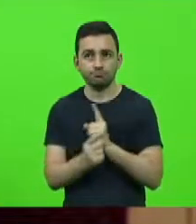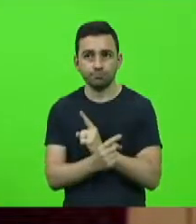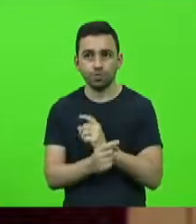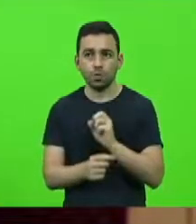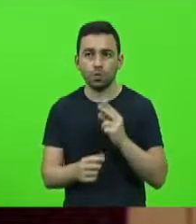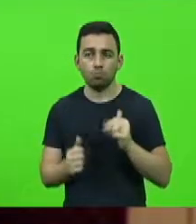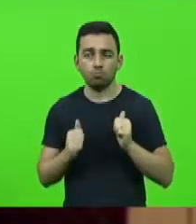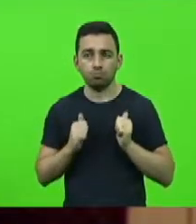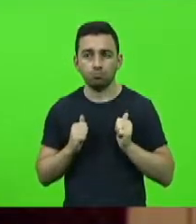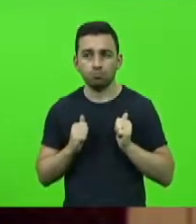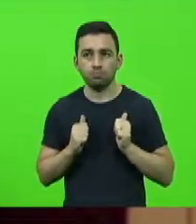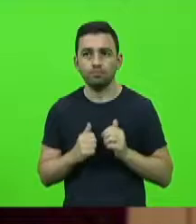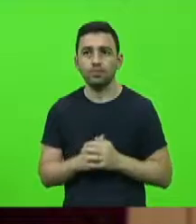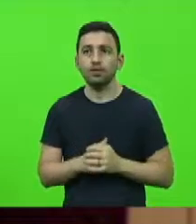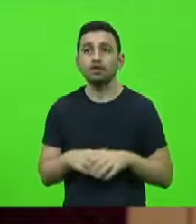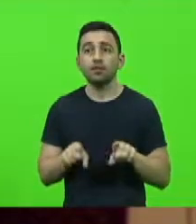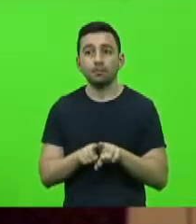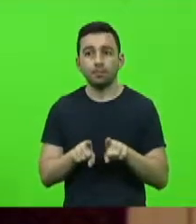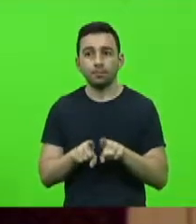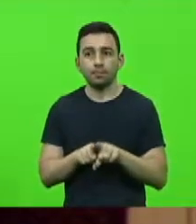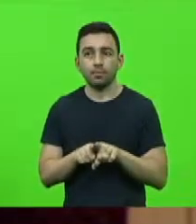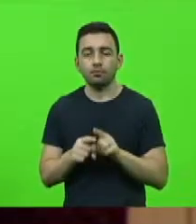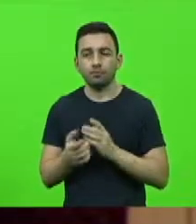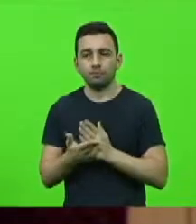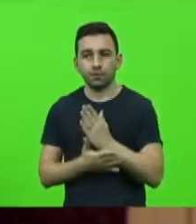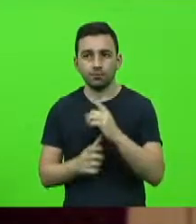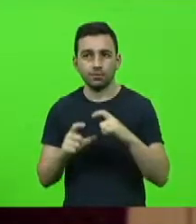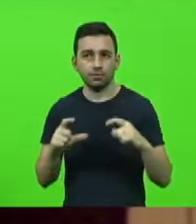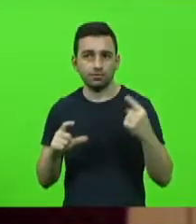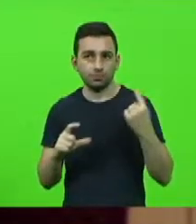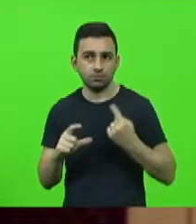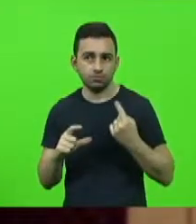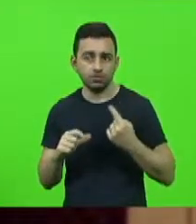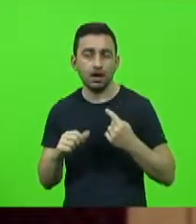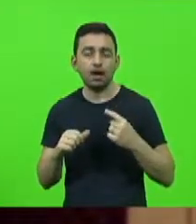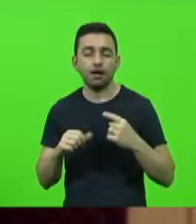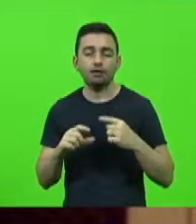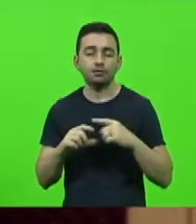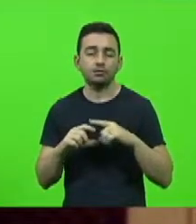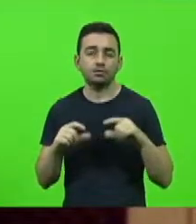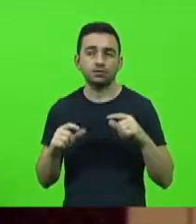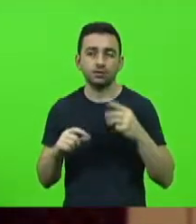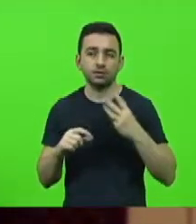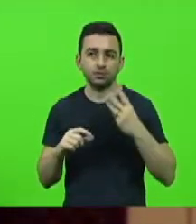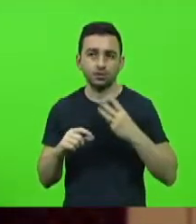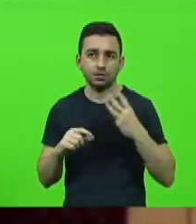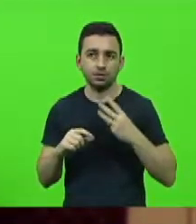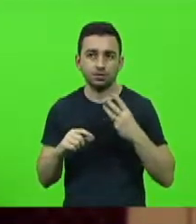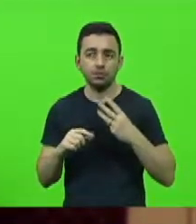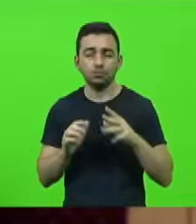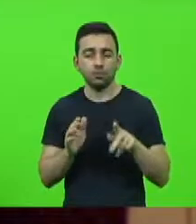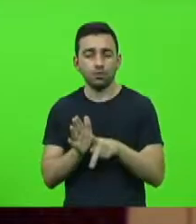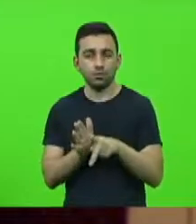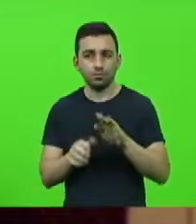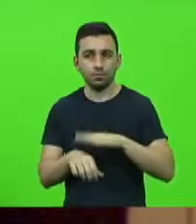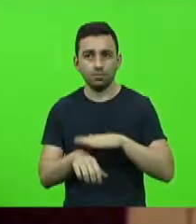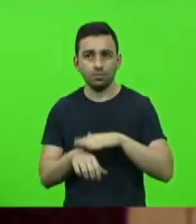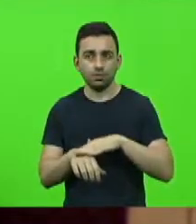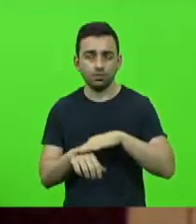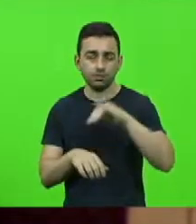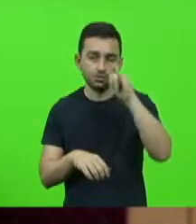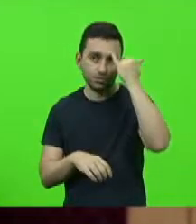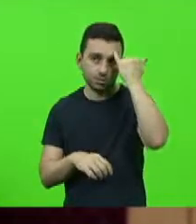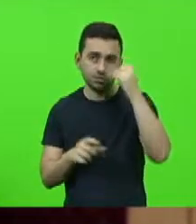abstenção. Bem como foi aprovado o parágrafo único do artigo 3º, destacado por meio de requerimento do senhor deputado Gessé Lopes e outros,